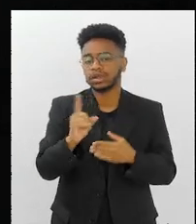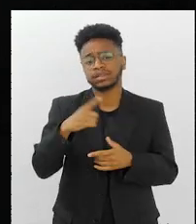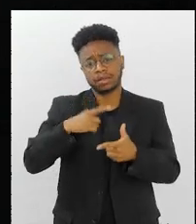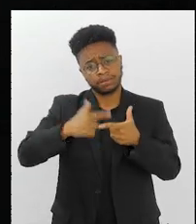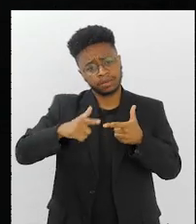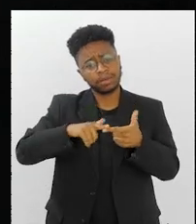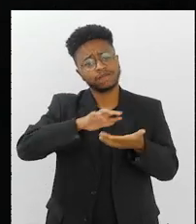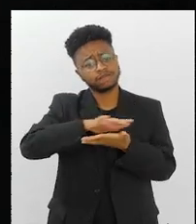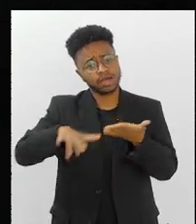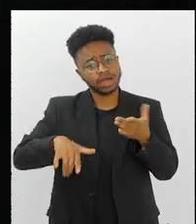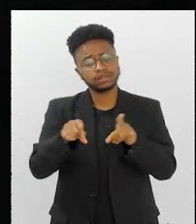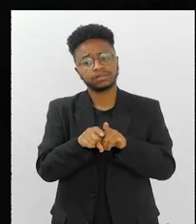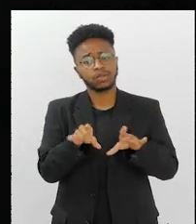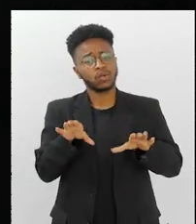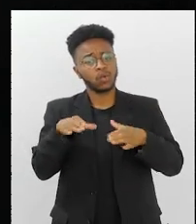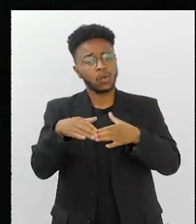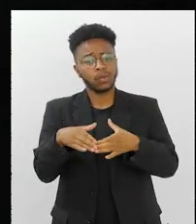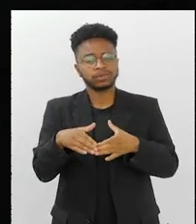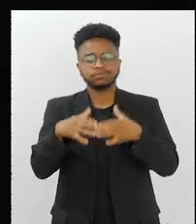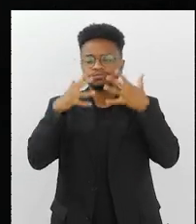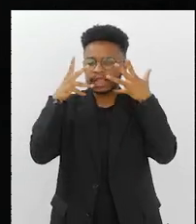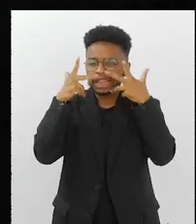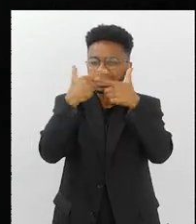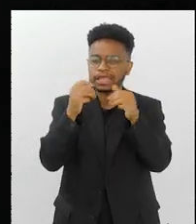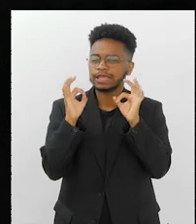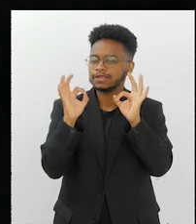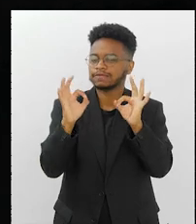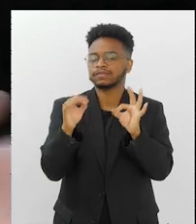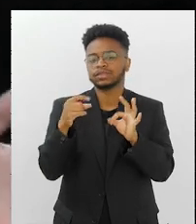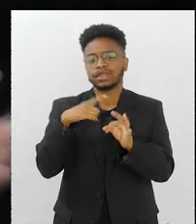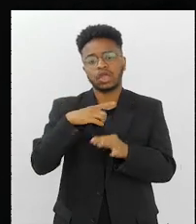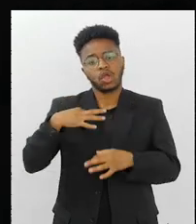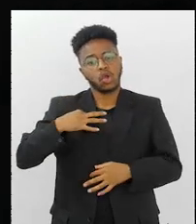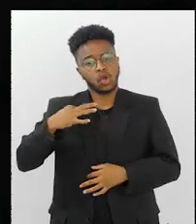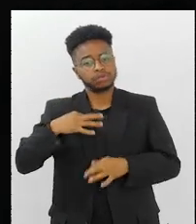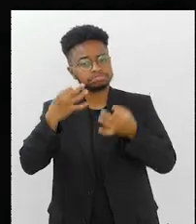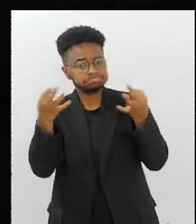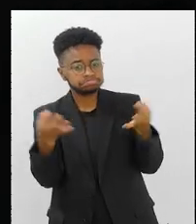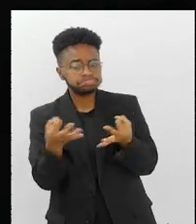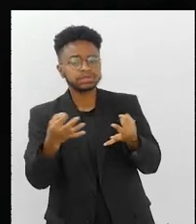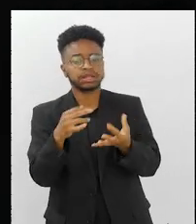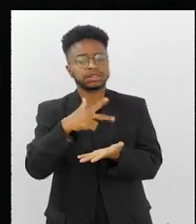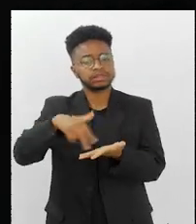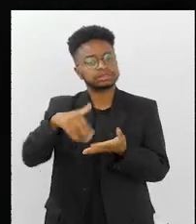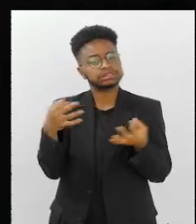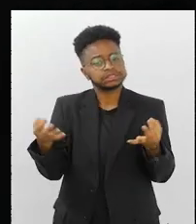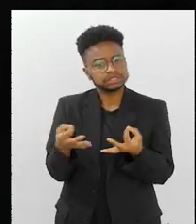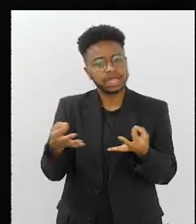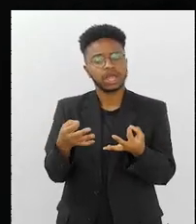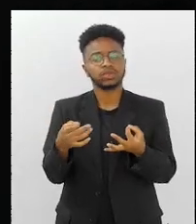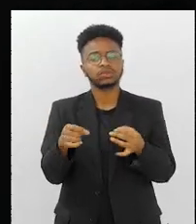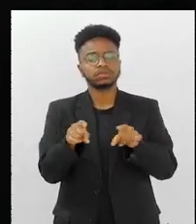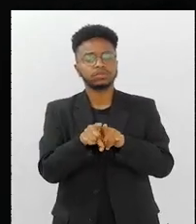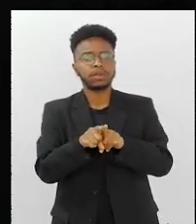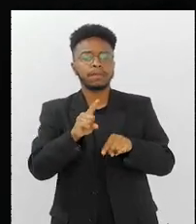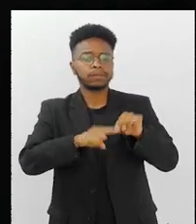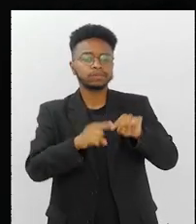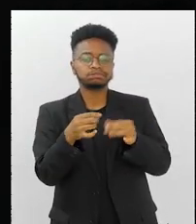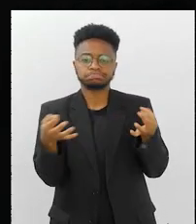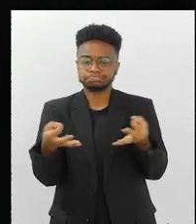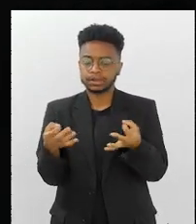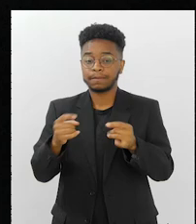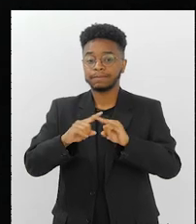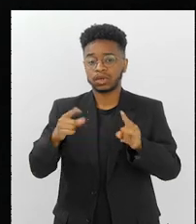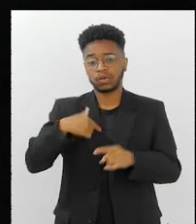foram tantos problemas para chegar até ali e a comissão foi assim linda é o figurino deu certo a coreografia deu certo os efeitos